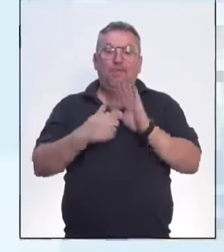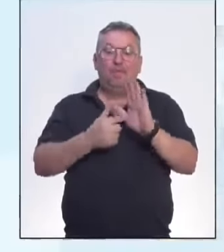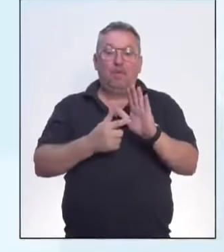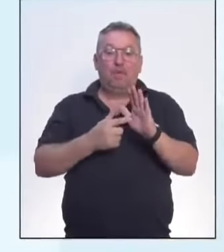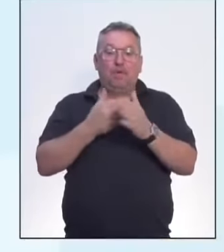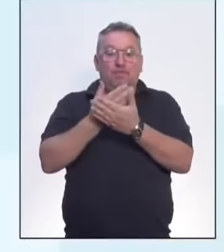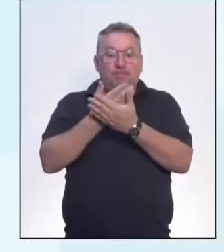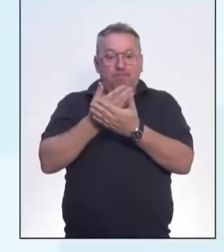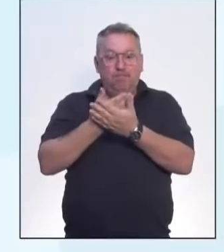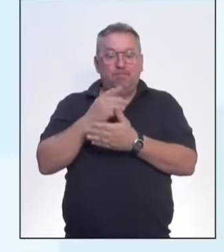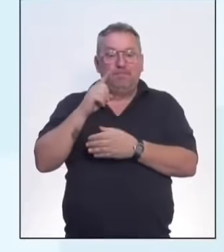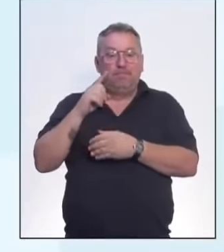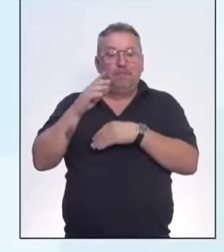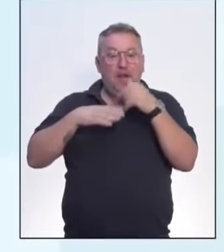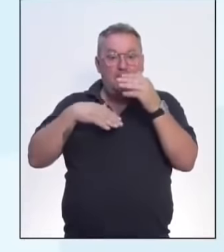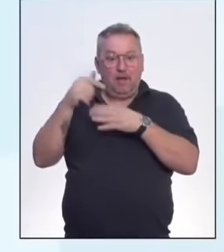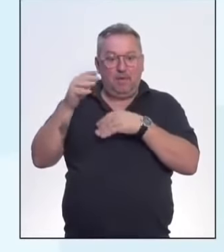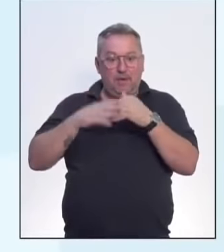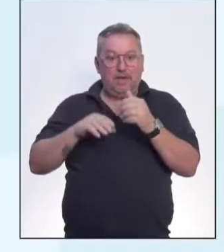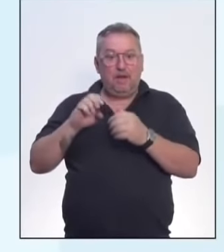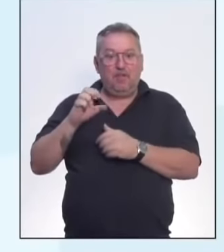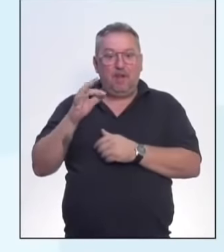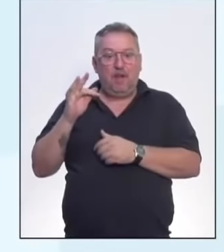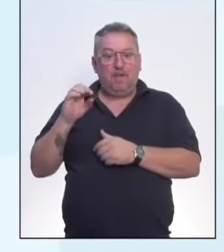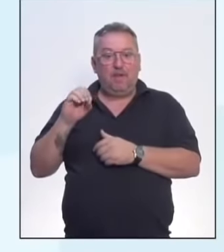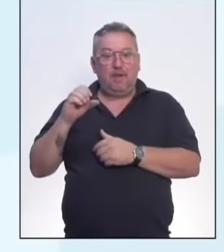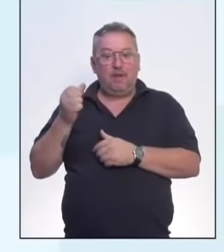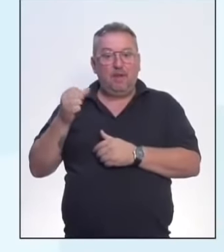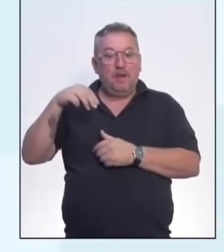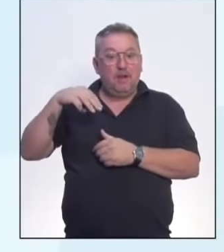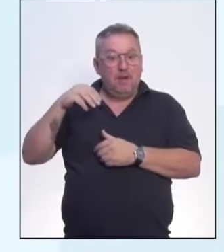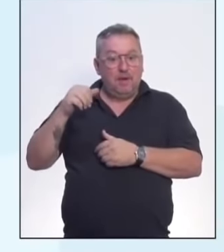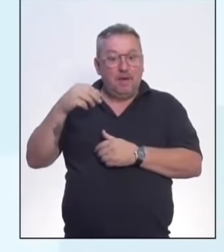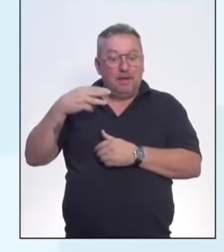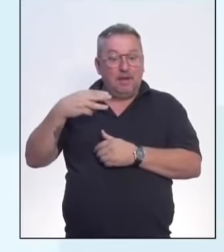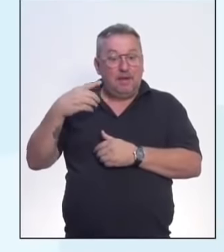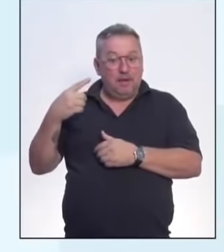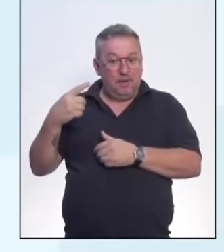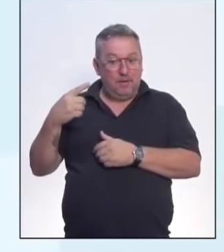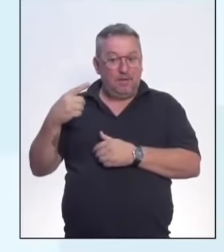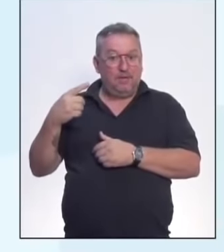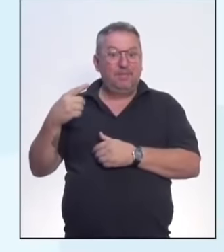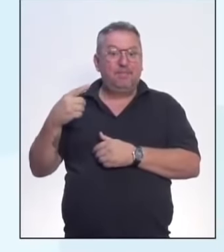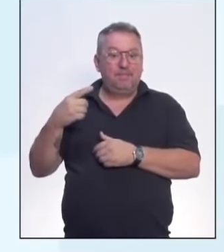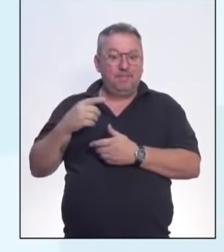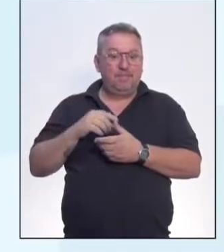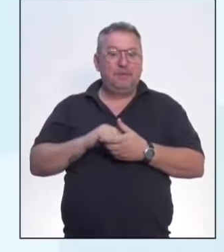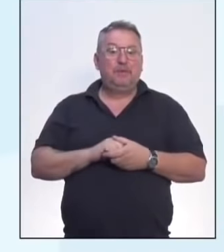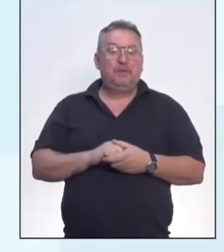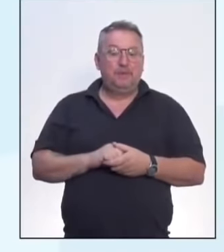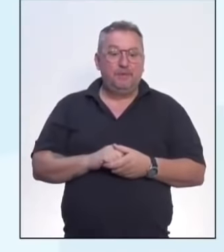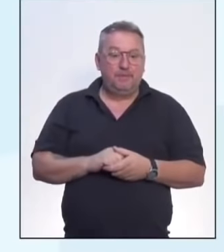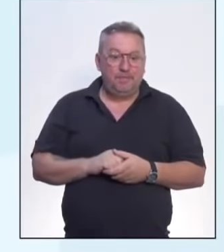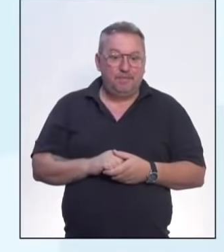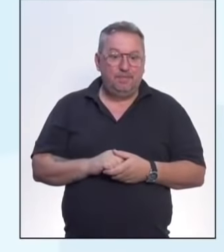de estudos intensivos para vocês, os nossos professores. Hoje a gente vai trabalhar a habilidade